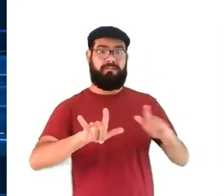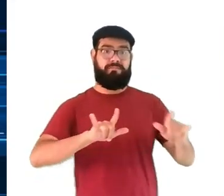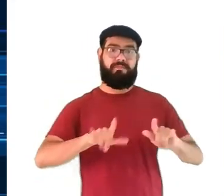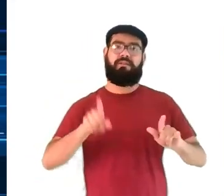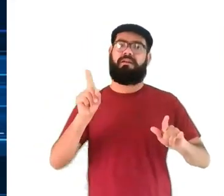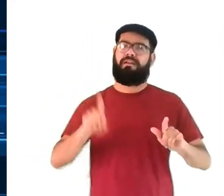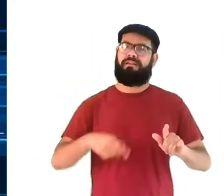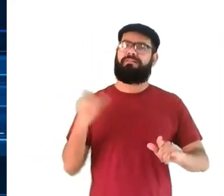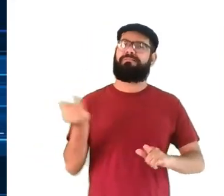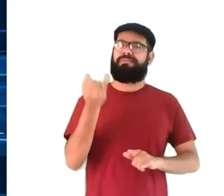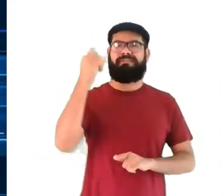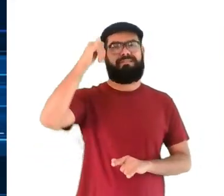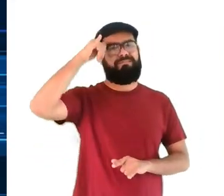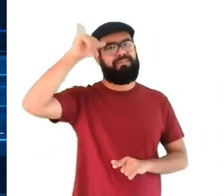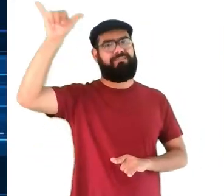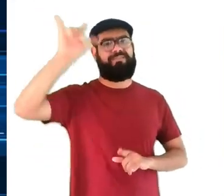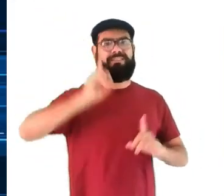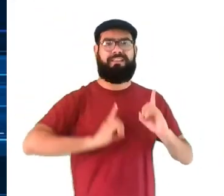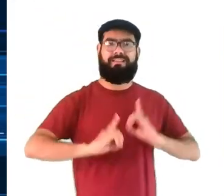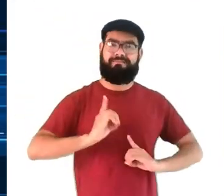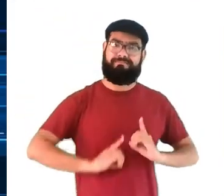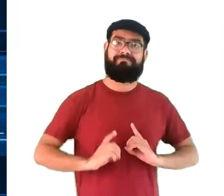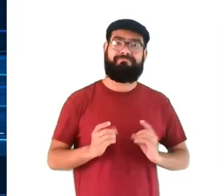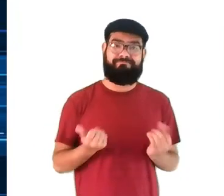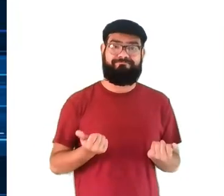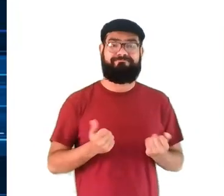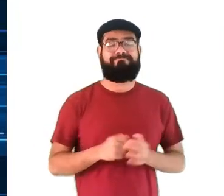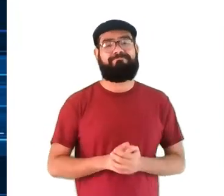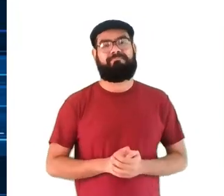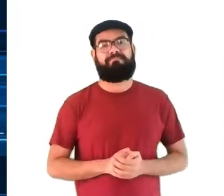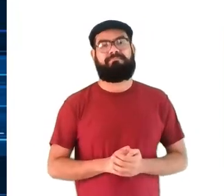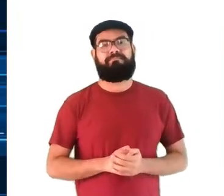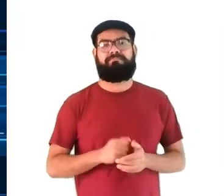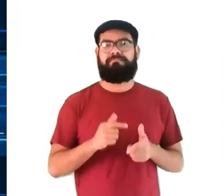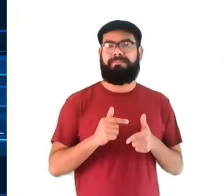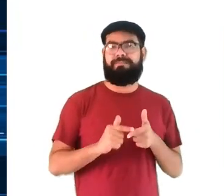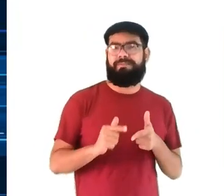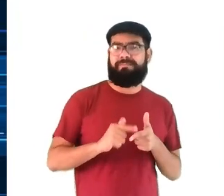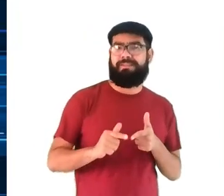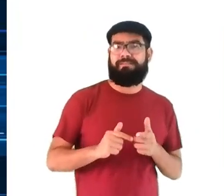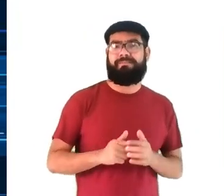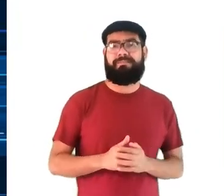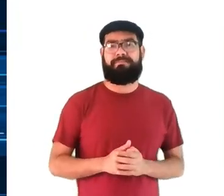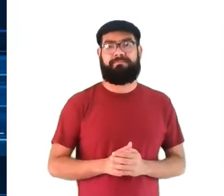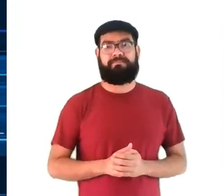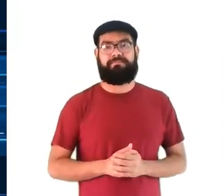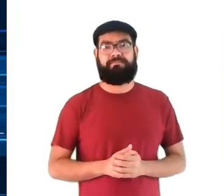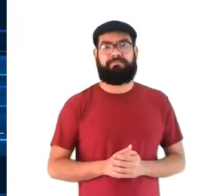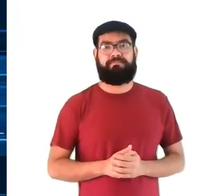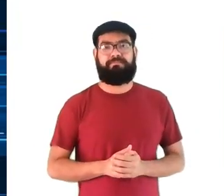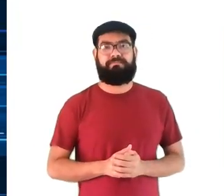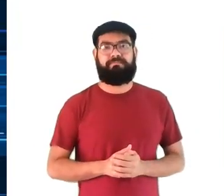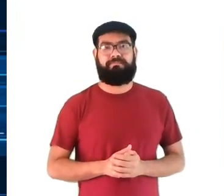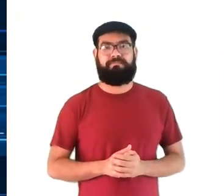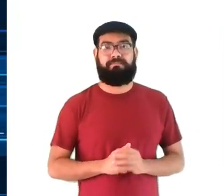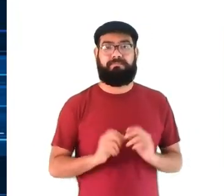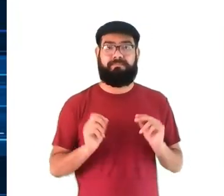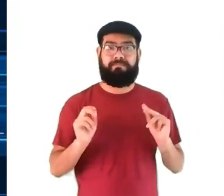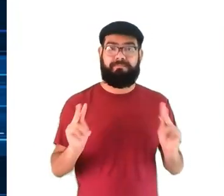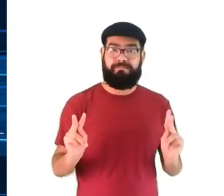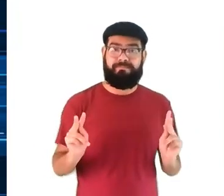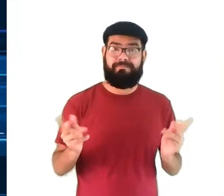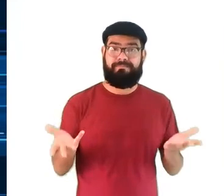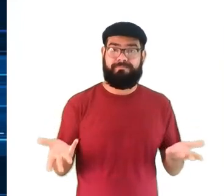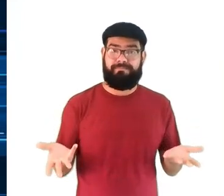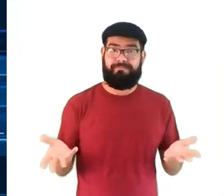evitar esses episódios, né, de instabilidade e, consequentemente, de depressão. Ok? Então, turmas,